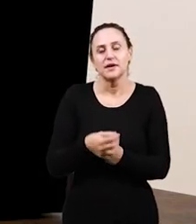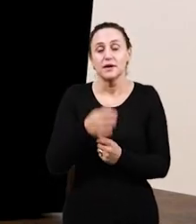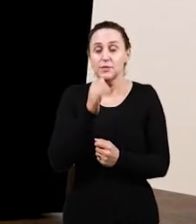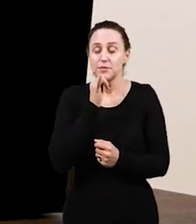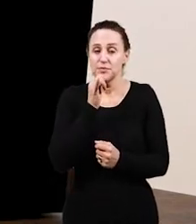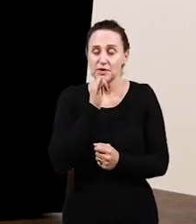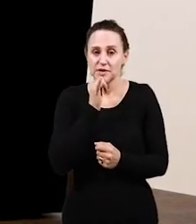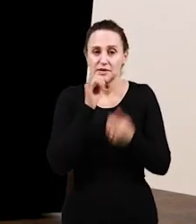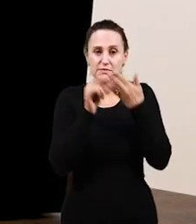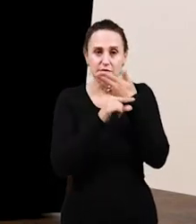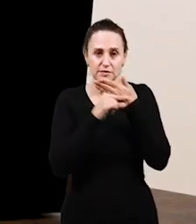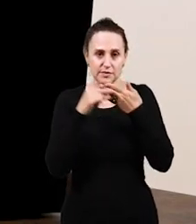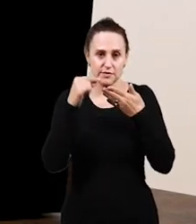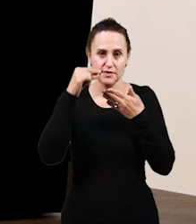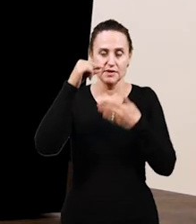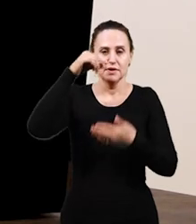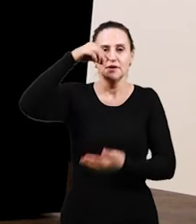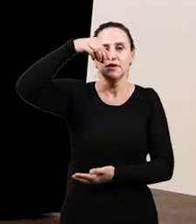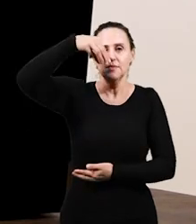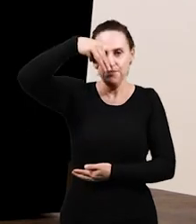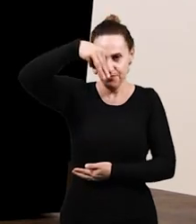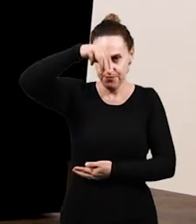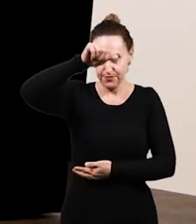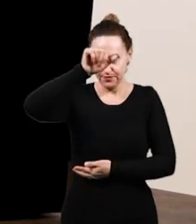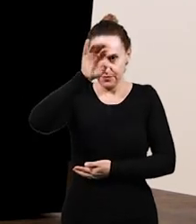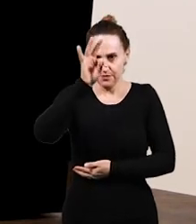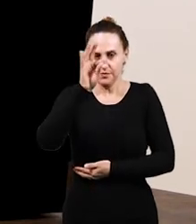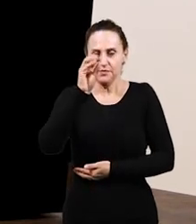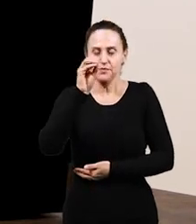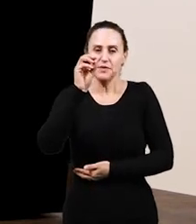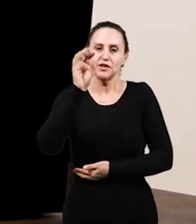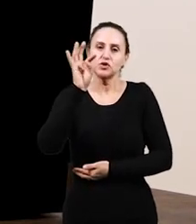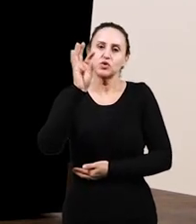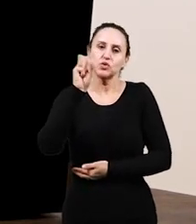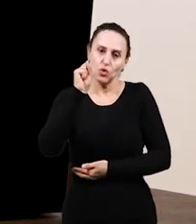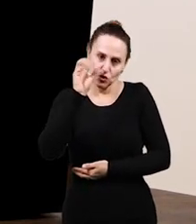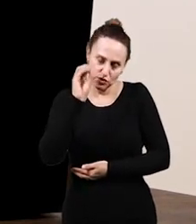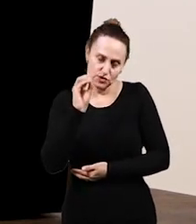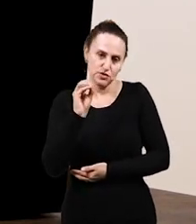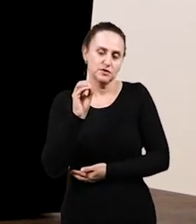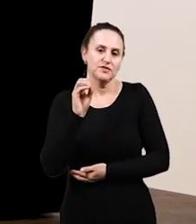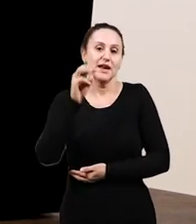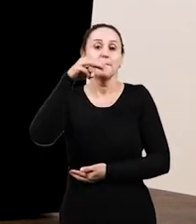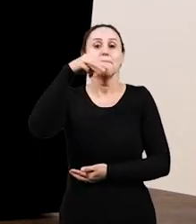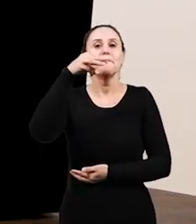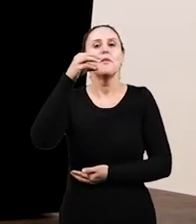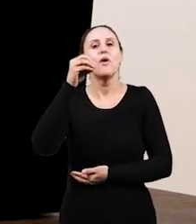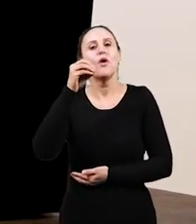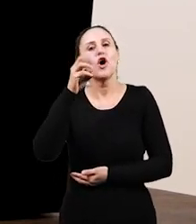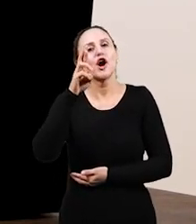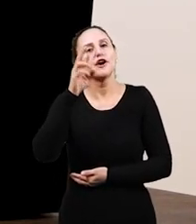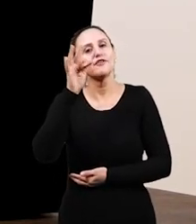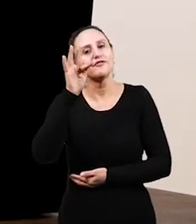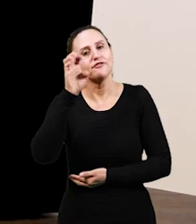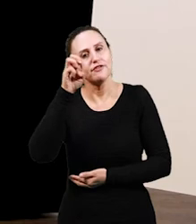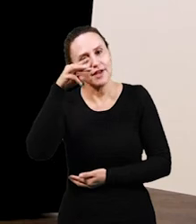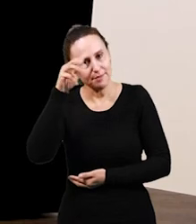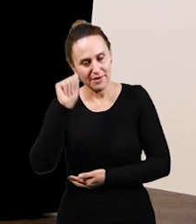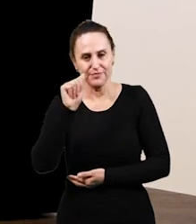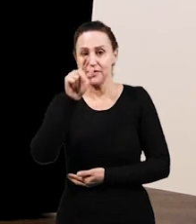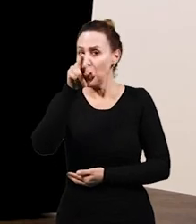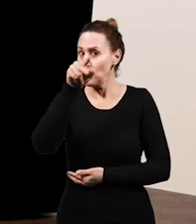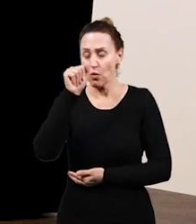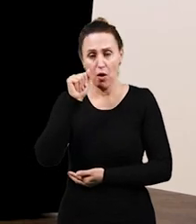matou sua câmera vai falar em morfemas e o Martin vai falar monemas mas o sentido é o mesmo tá e a